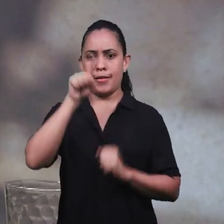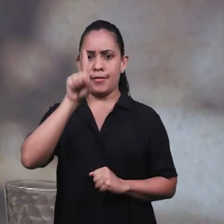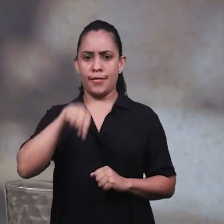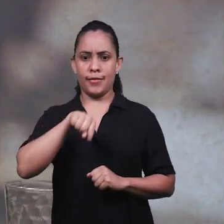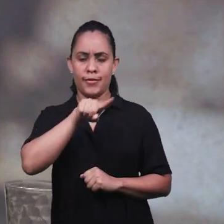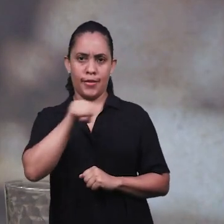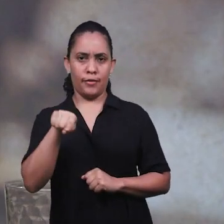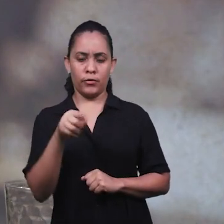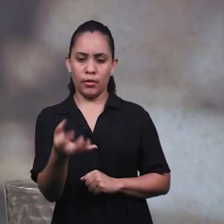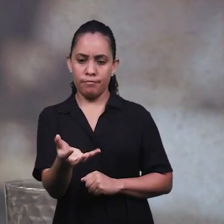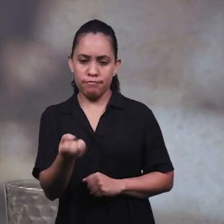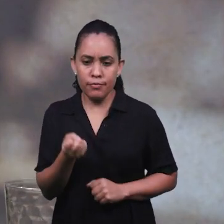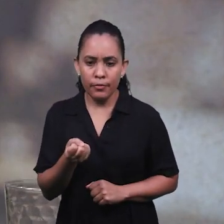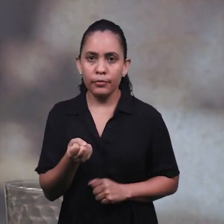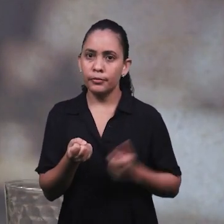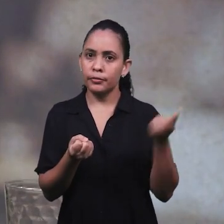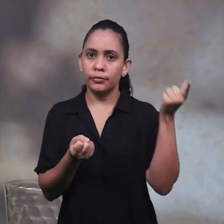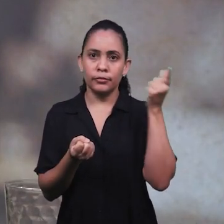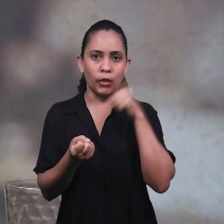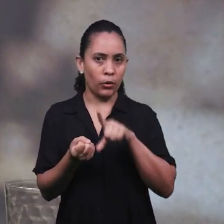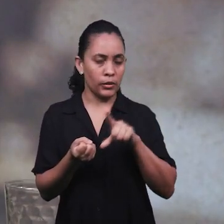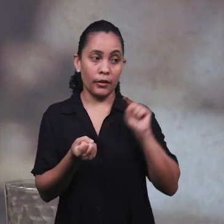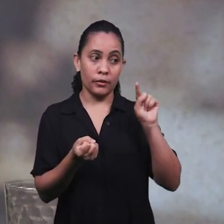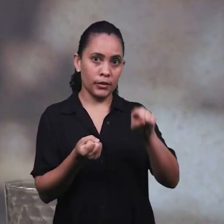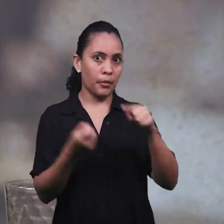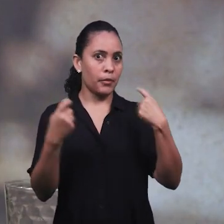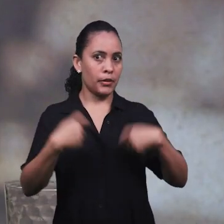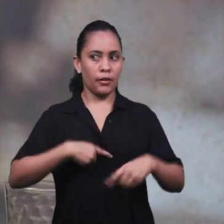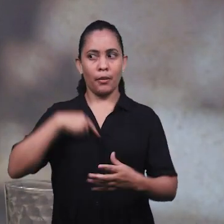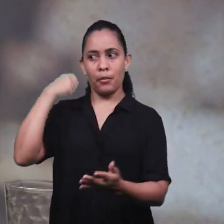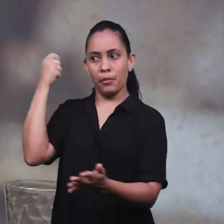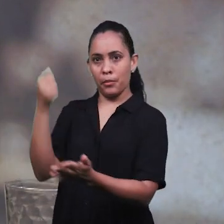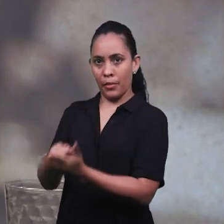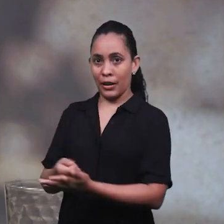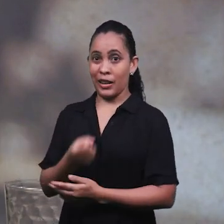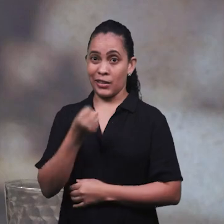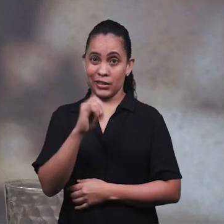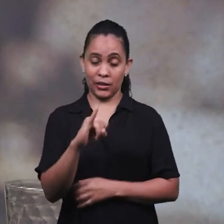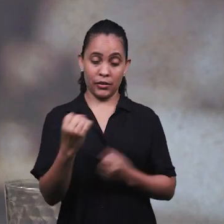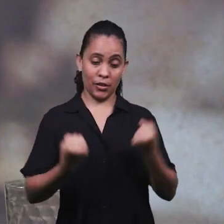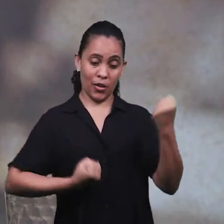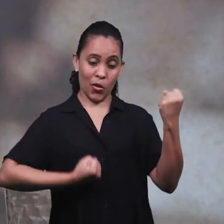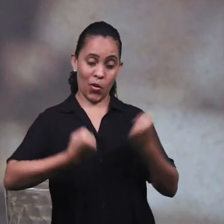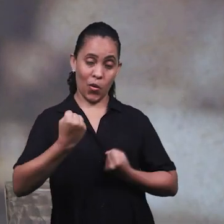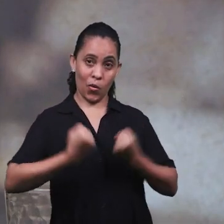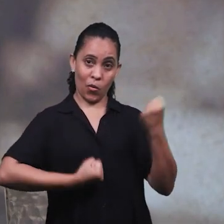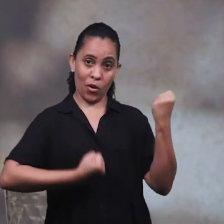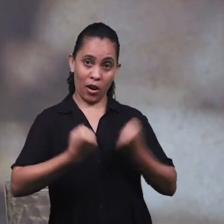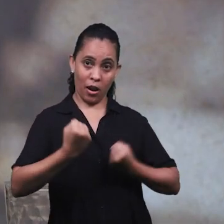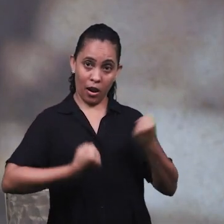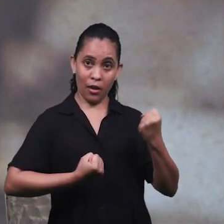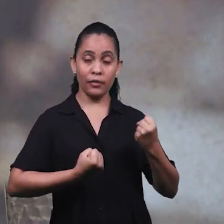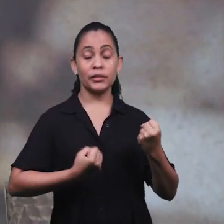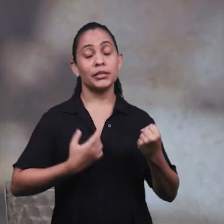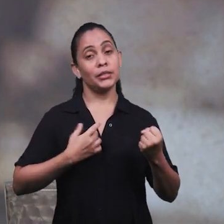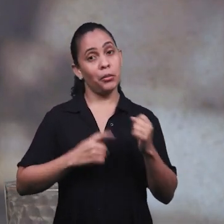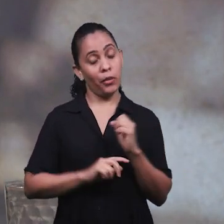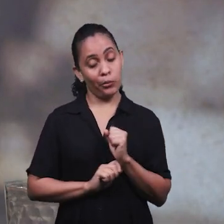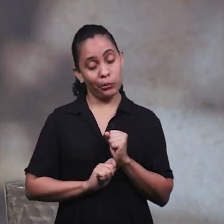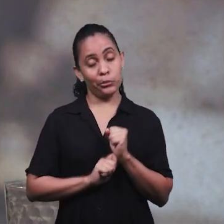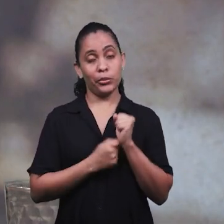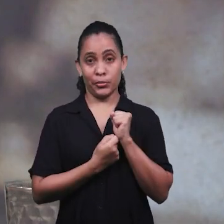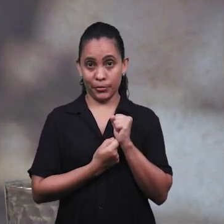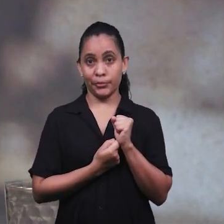cuja destinação vai ser quitar a cota condominial. Se você tem um veículo no seu nome, você também pode sofrer um bloqueio sobre